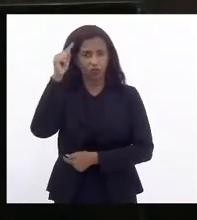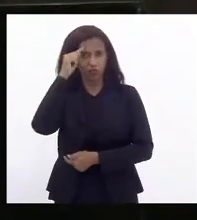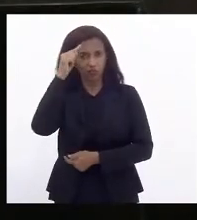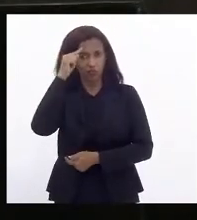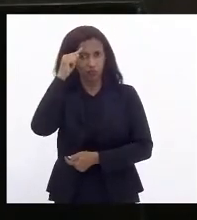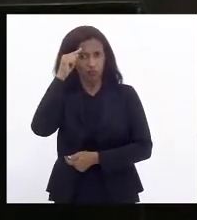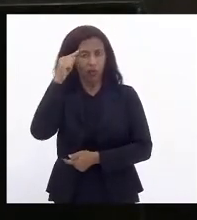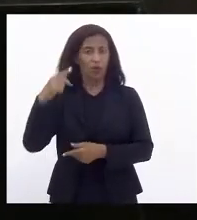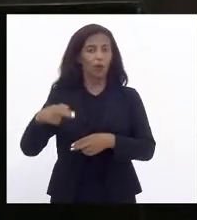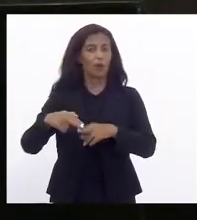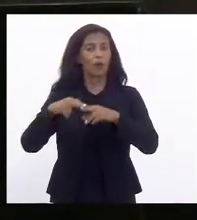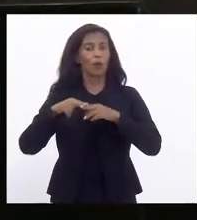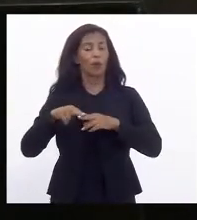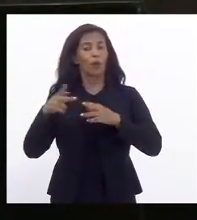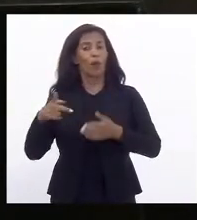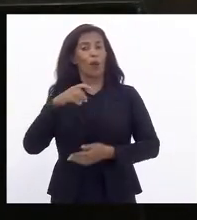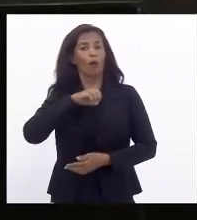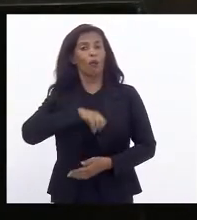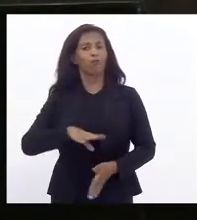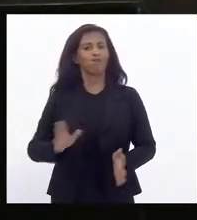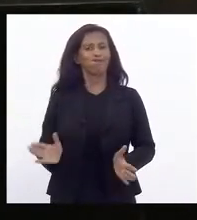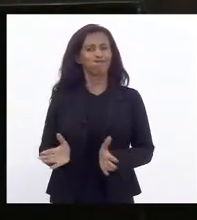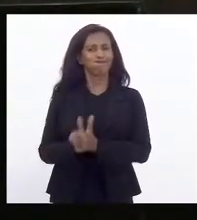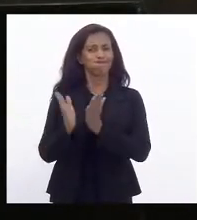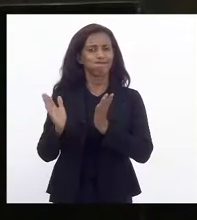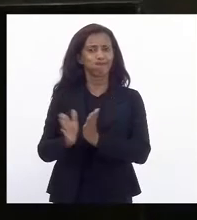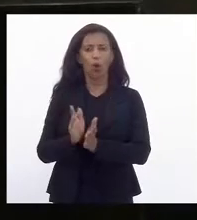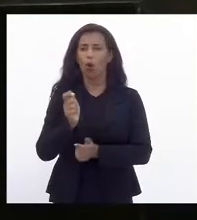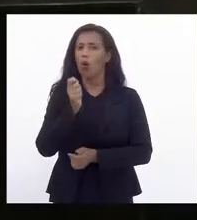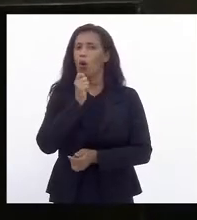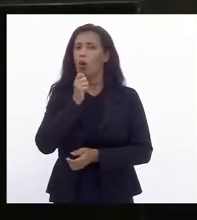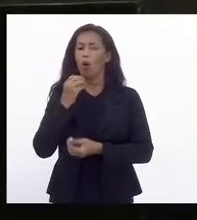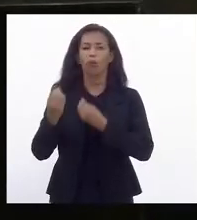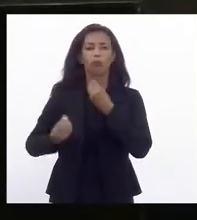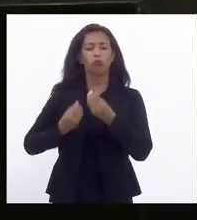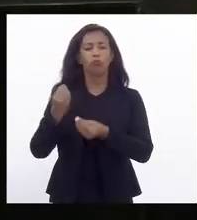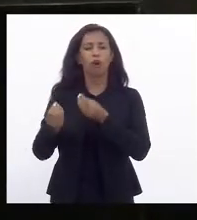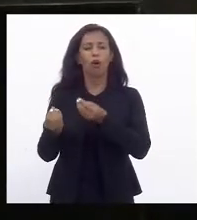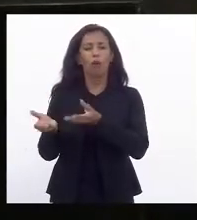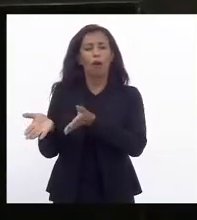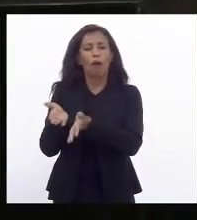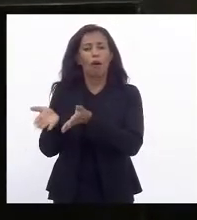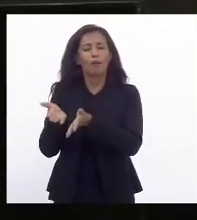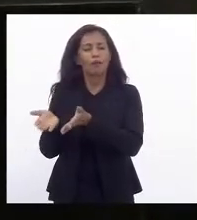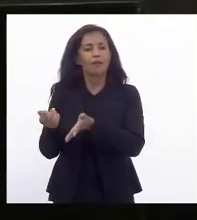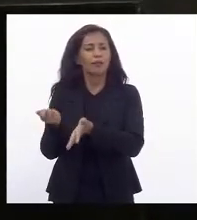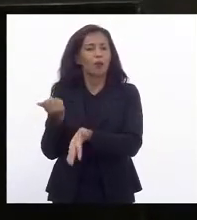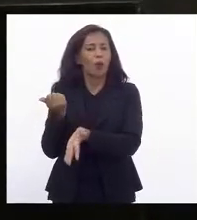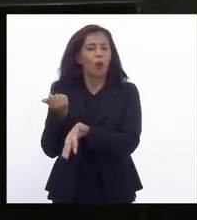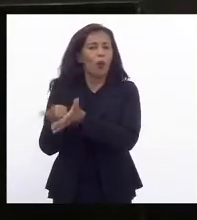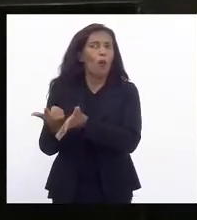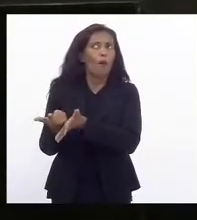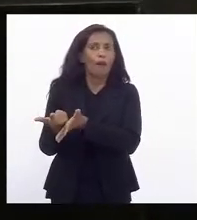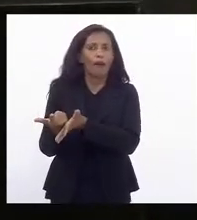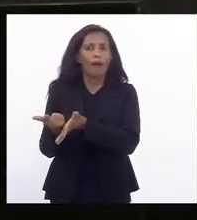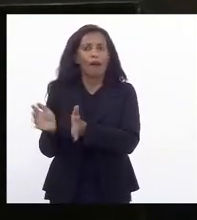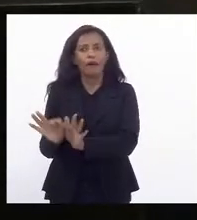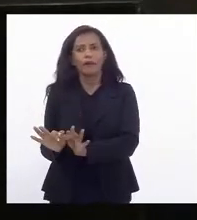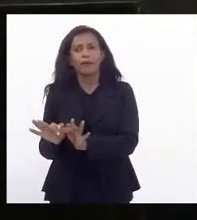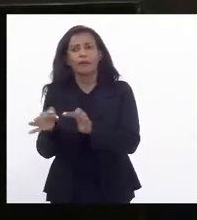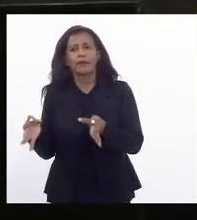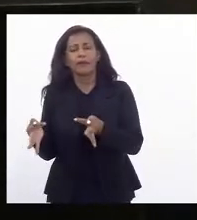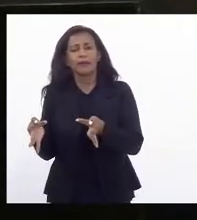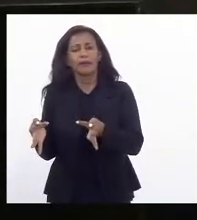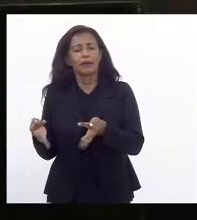afetado por conta da pobreza menstrual, por não ter ali acessível um item de